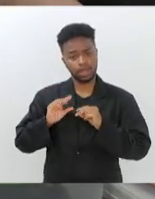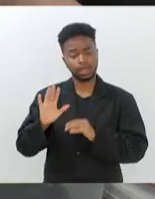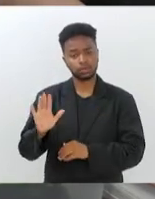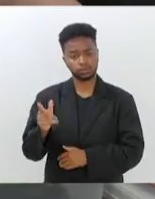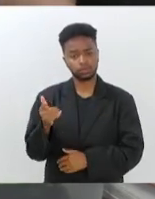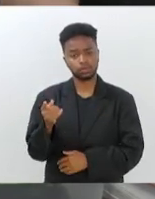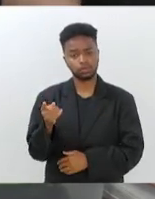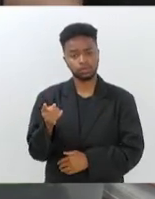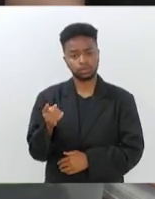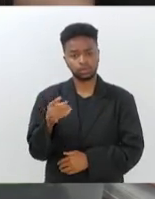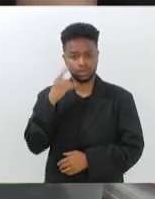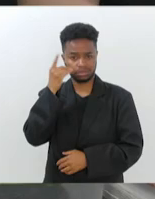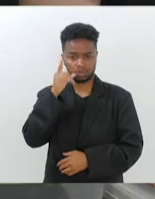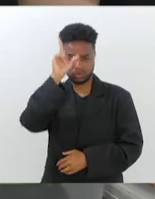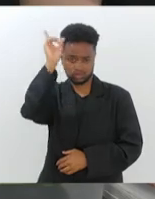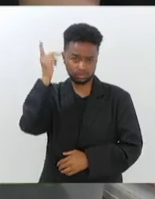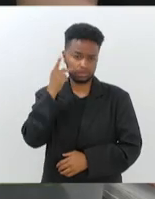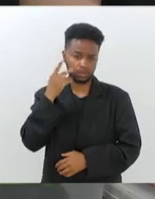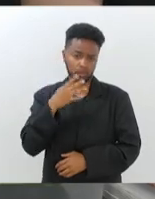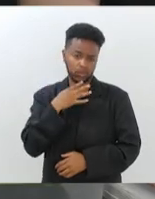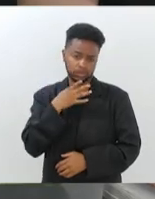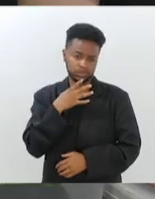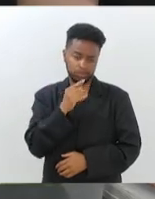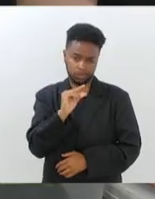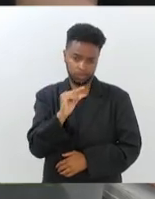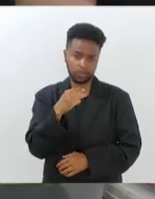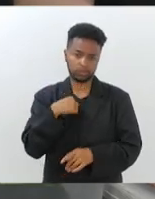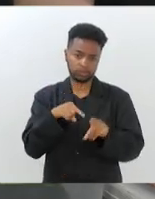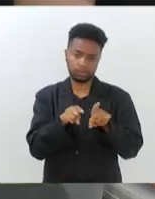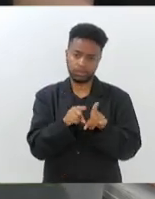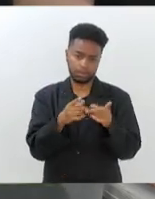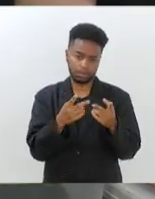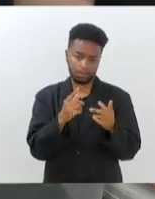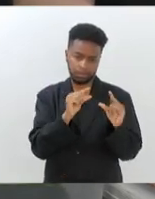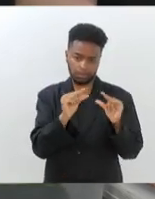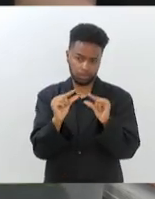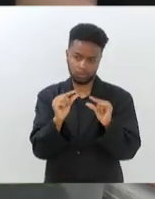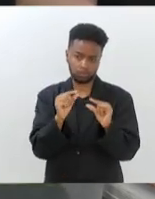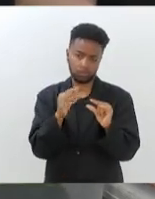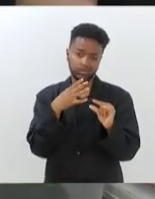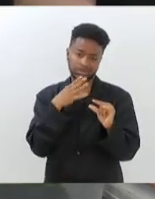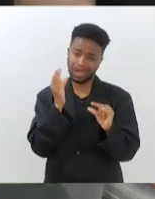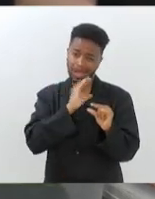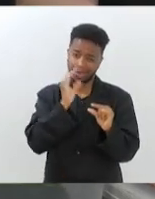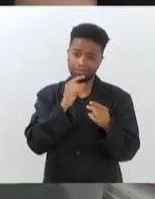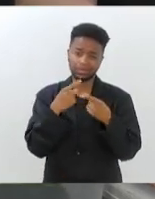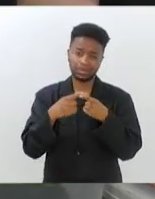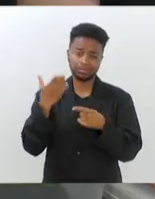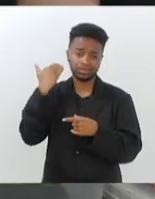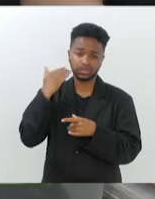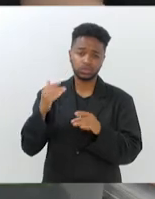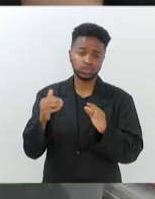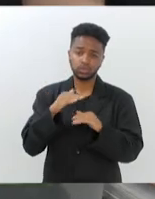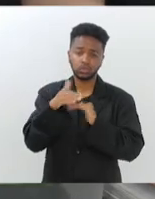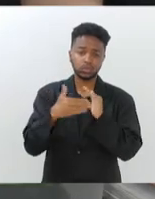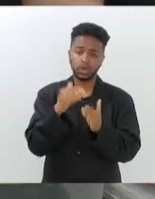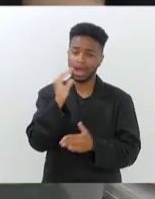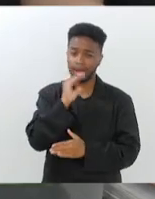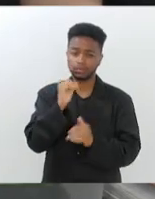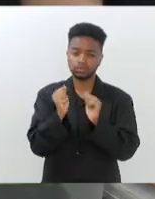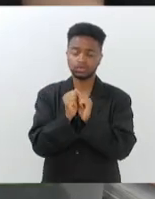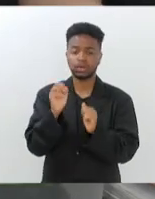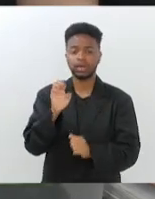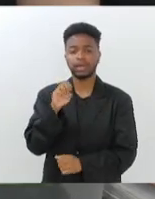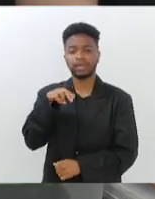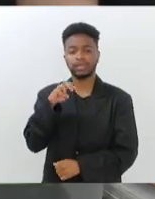conheceu eu conheci rapidamente também né quem não conheceu rapidamente porque tudo era rápido com Dr Eneias ele tinha